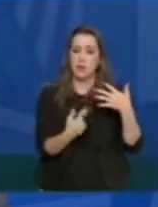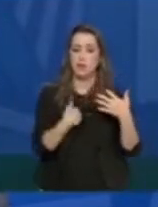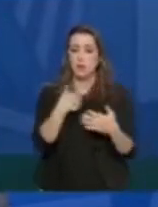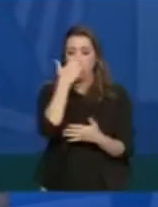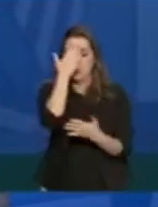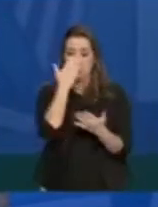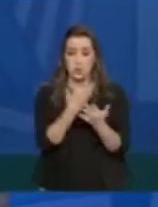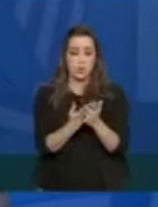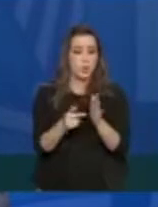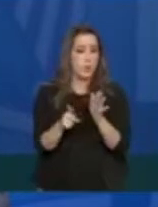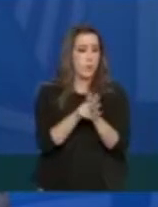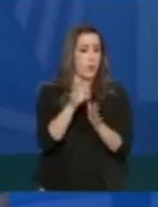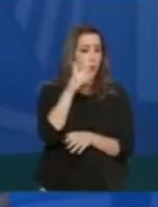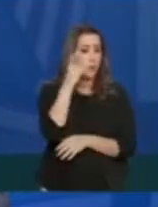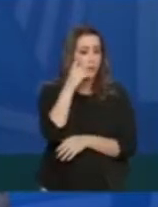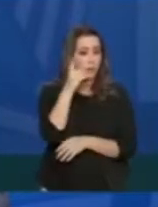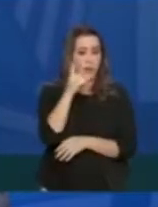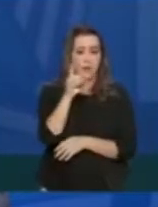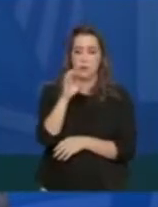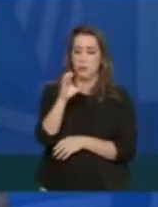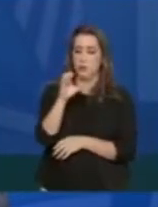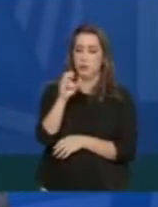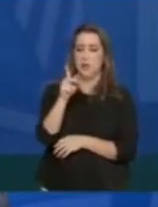Capitão Augusto busca